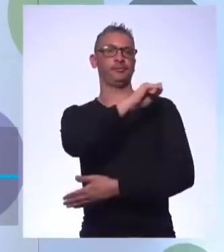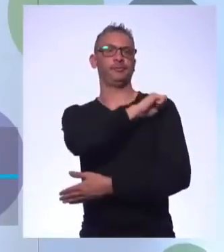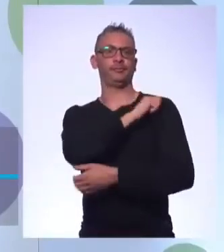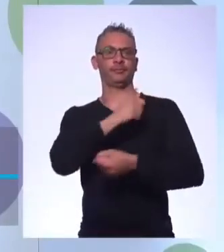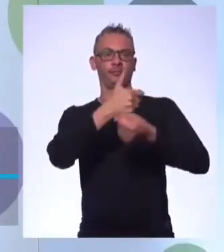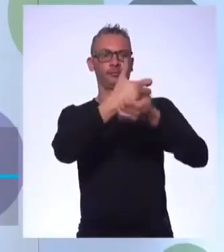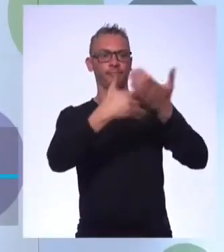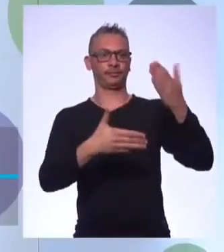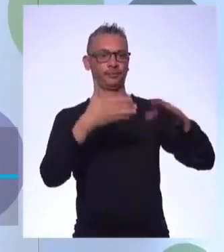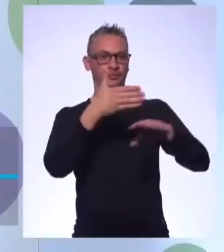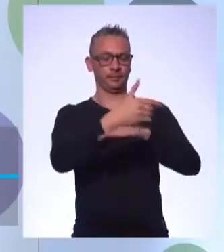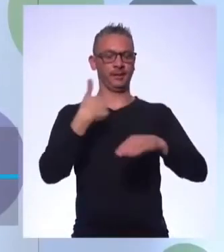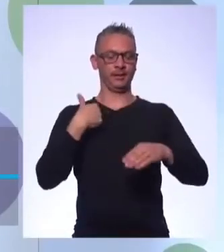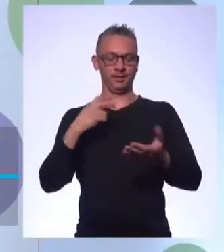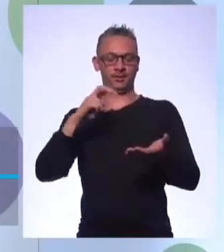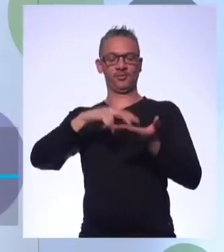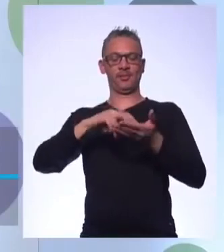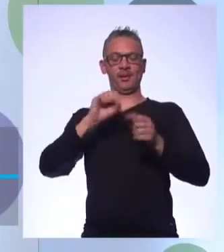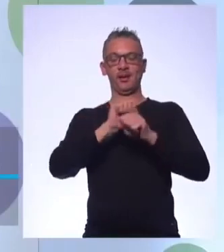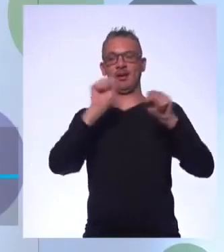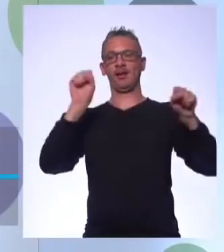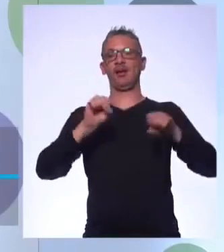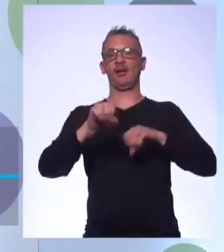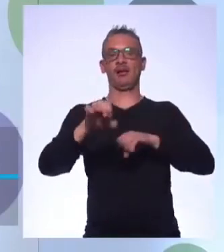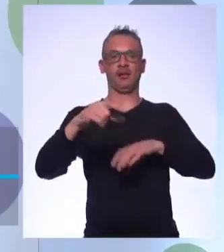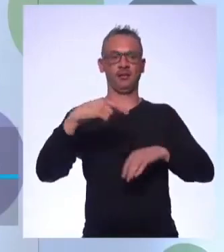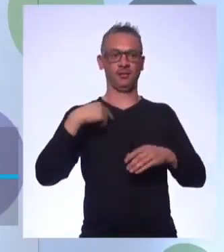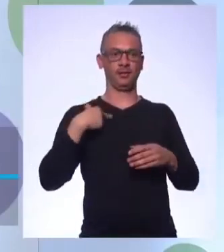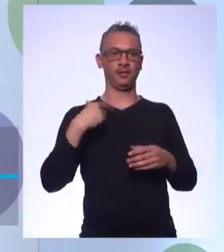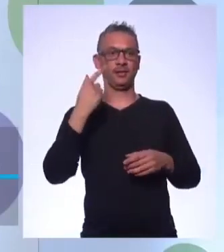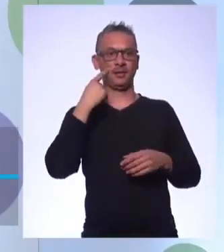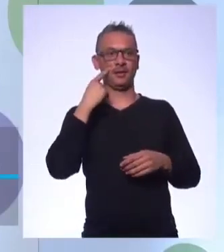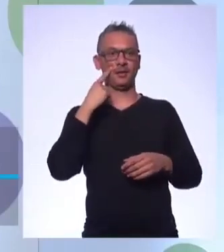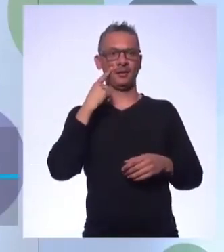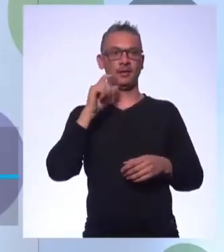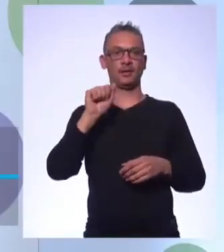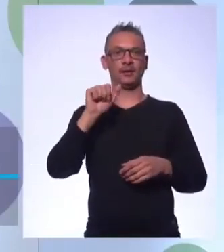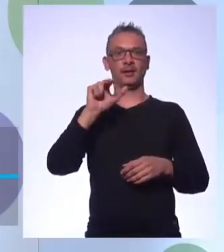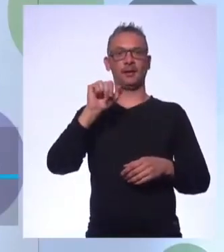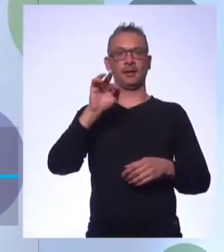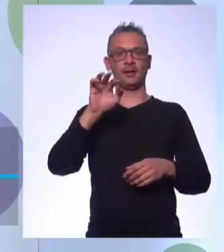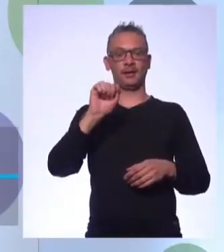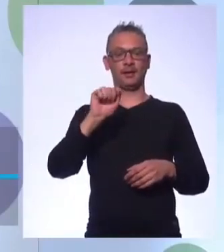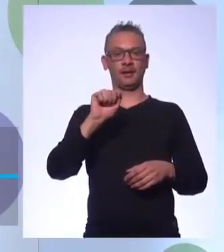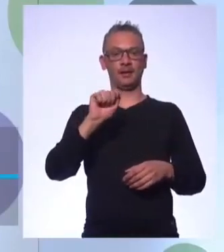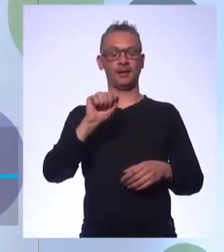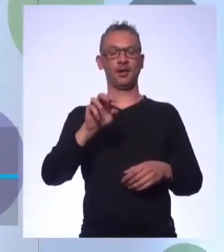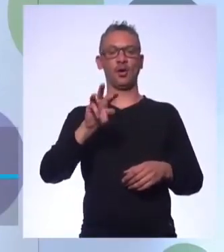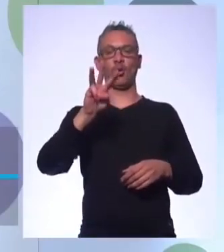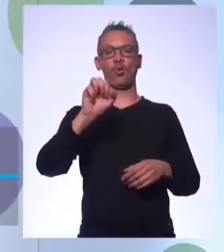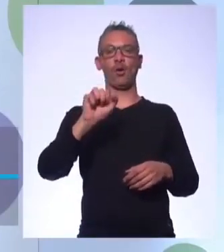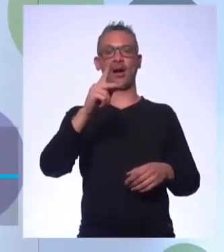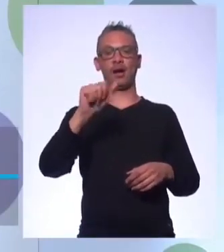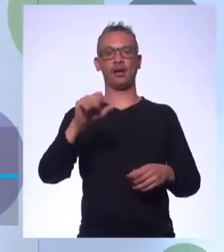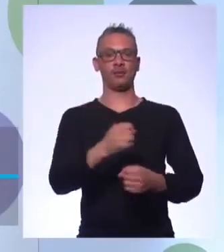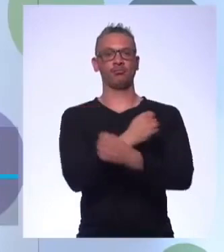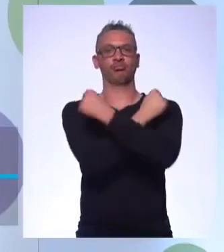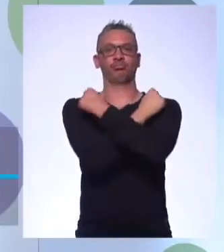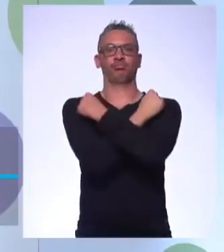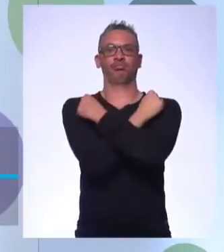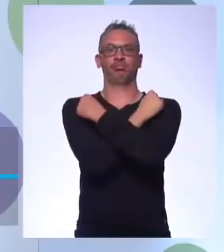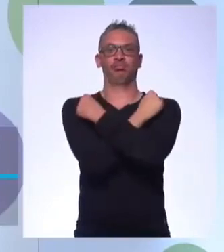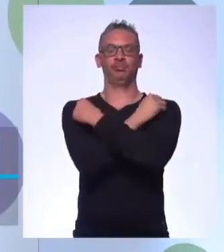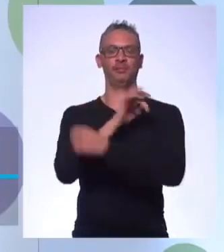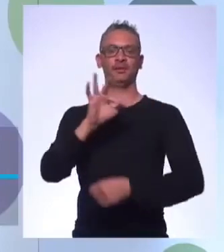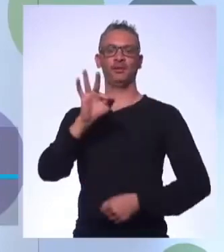eu tô desde manhã aqui dando aula. Gente, vou colocar aqui também Wakanda Forever. Eles estão em movimento de luto pelo... Eu não sei